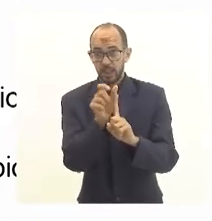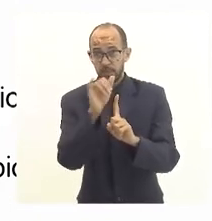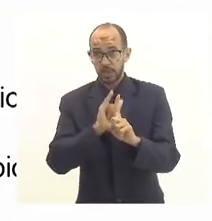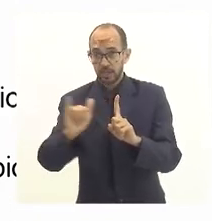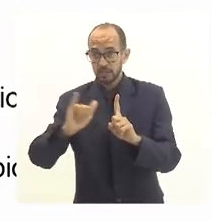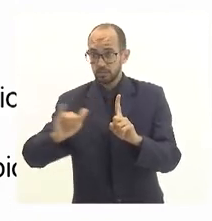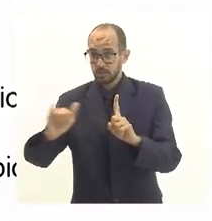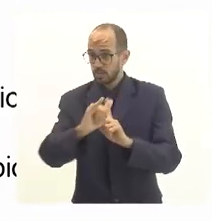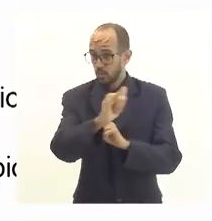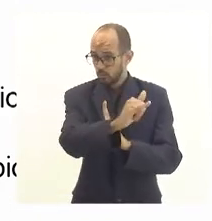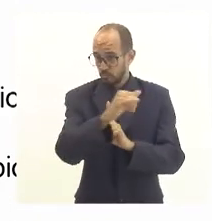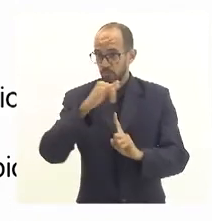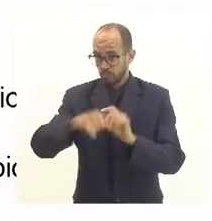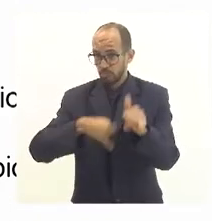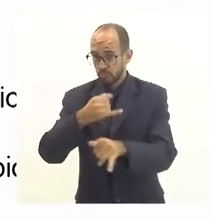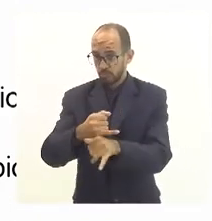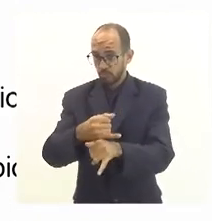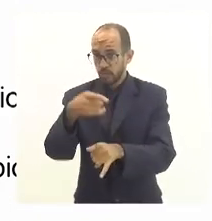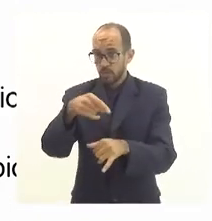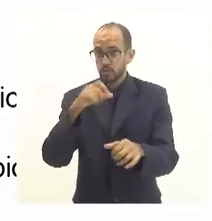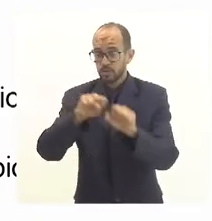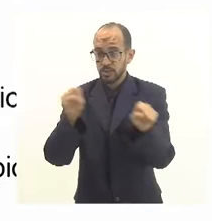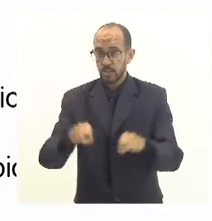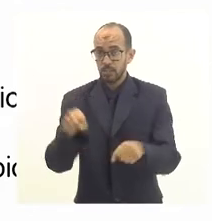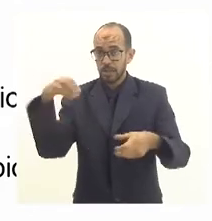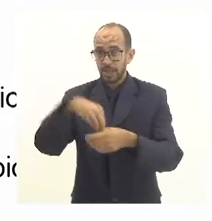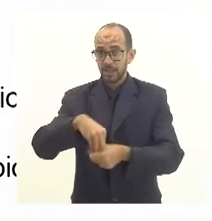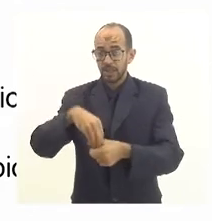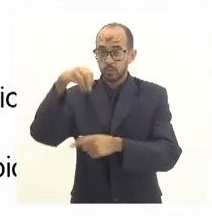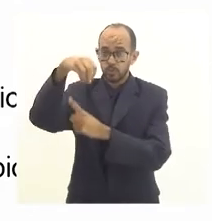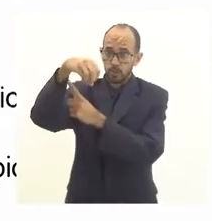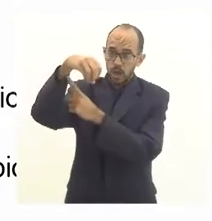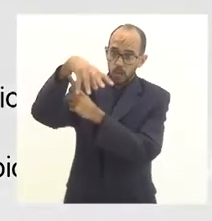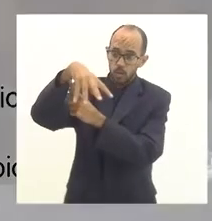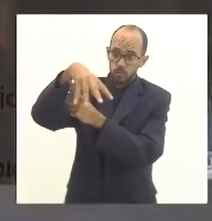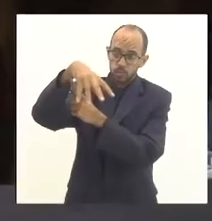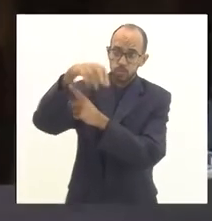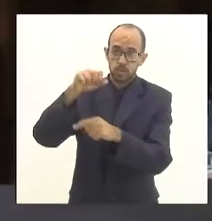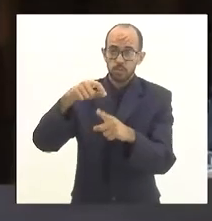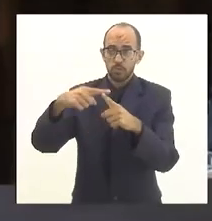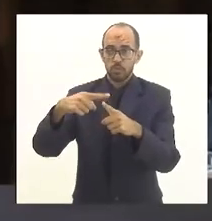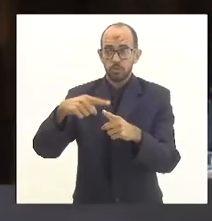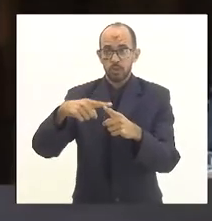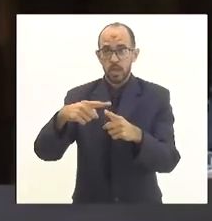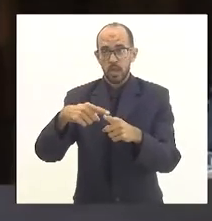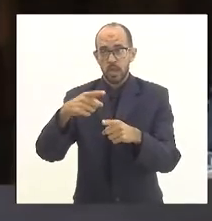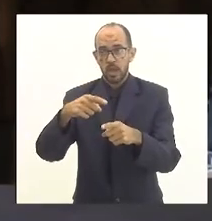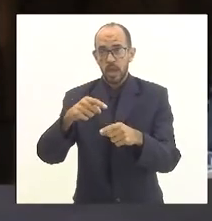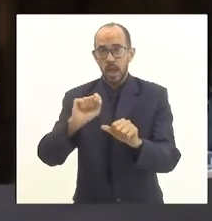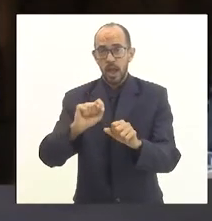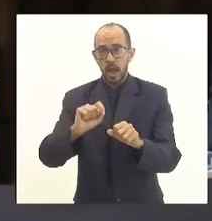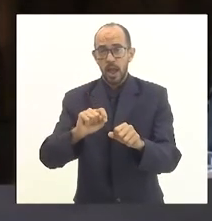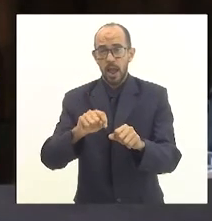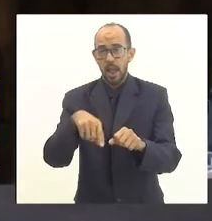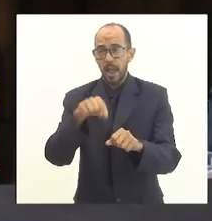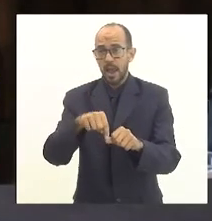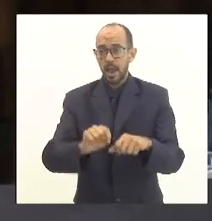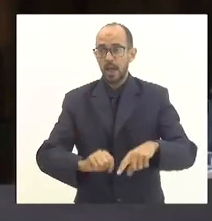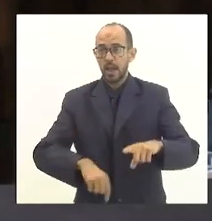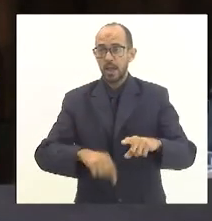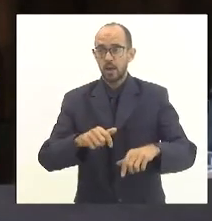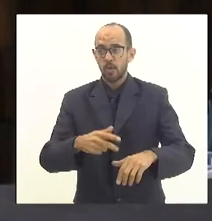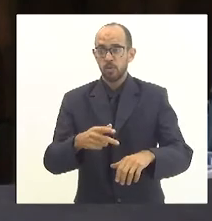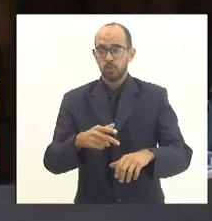é todo embutido nas luminárias. Isso é uma parte muito importante, porque a luminária em si ela é patrimônio do